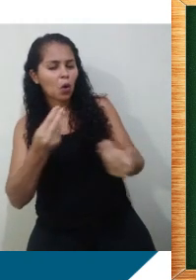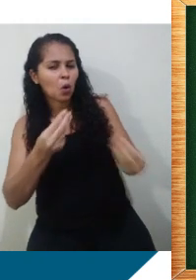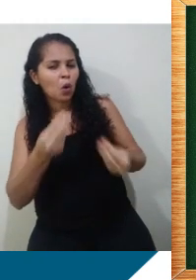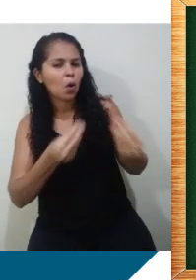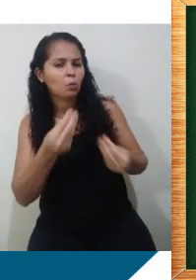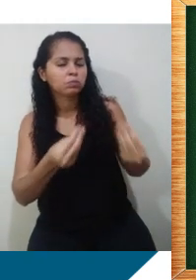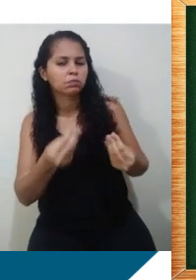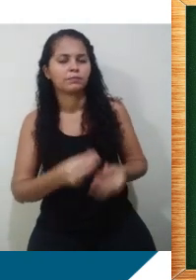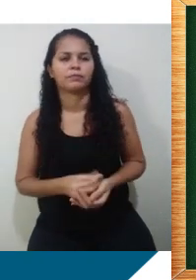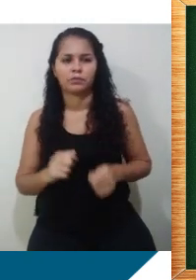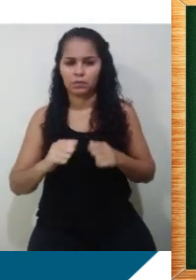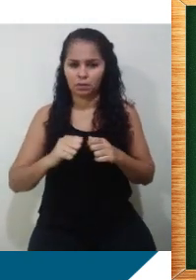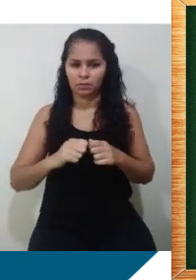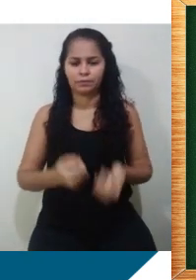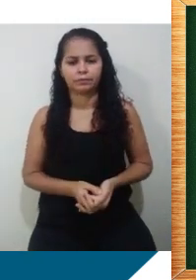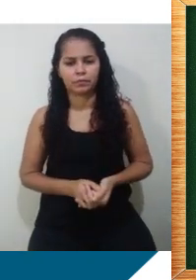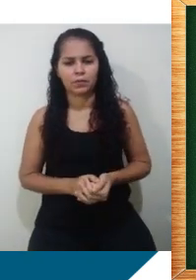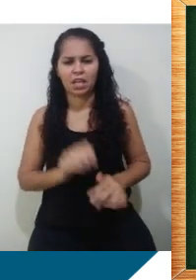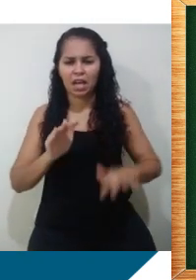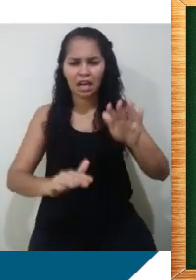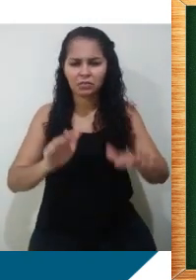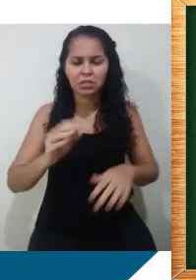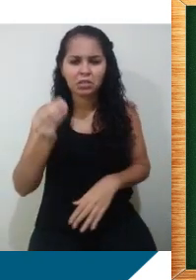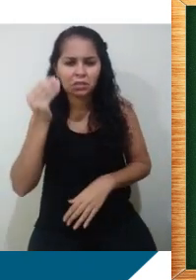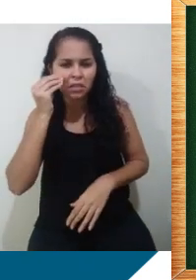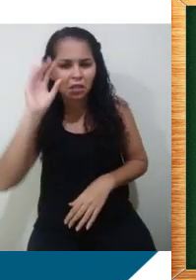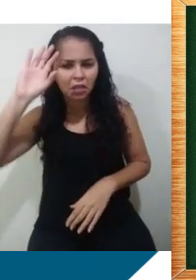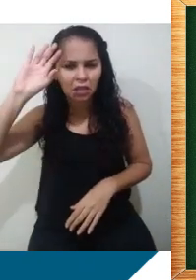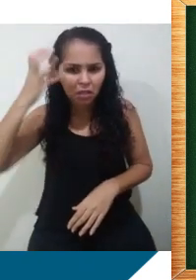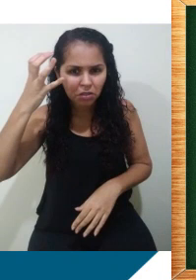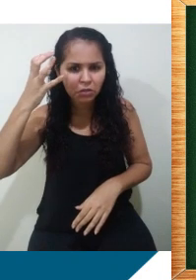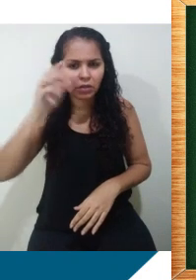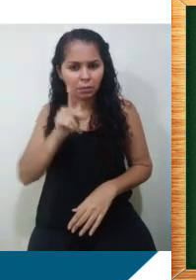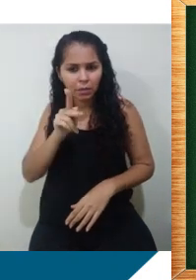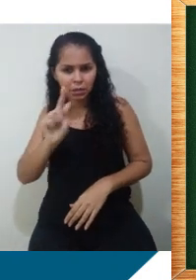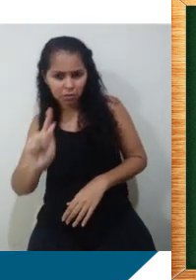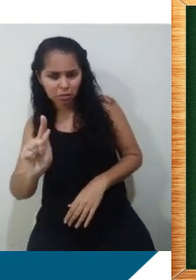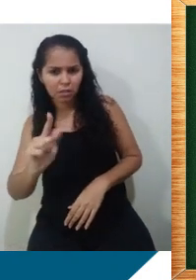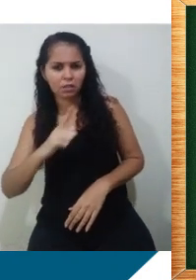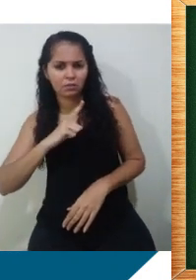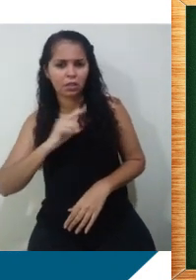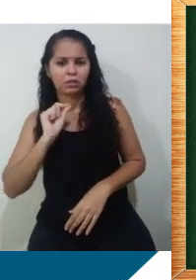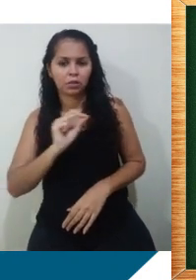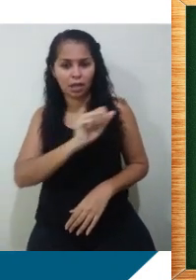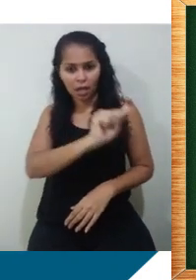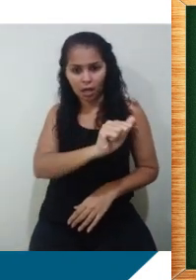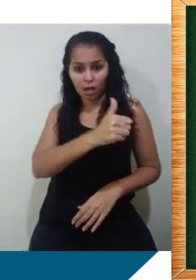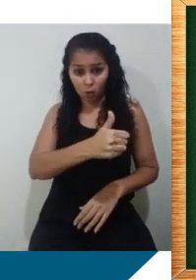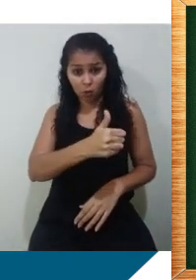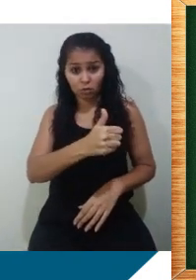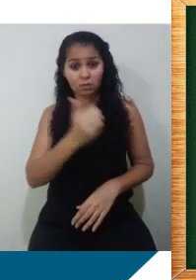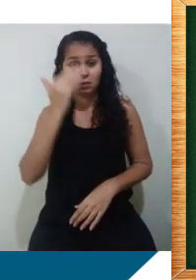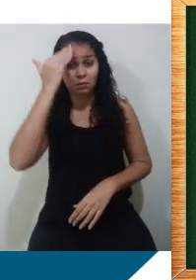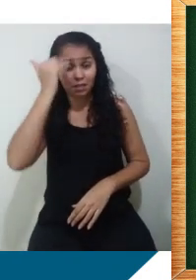sempre, ao resolver um exercício de progressão geométrica, você terá o A1 para aplicar a fórmula do